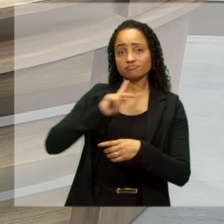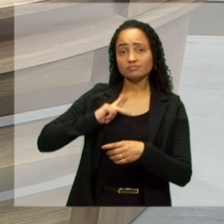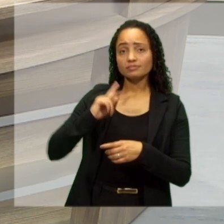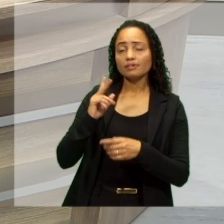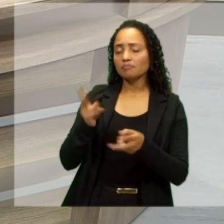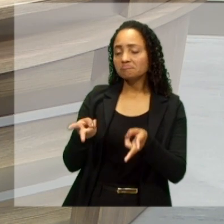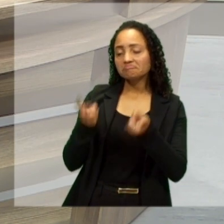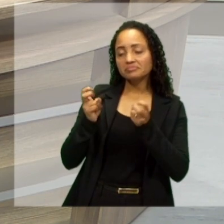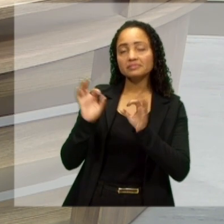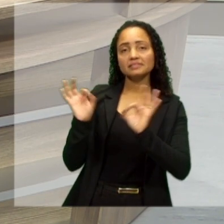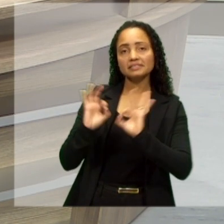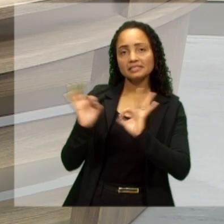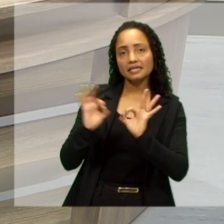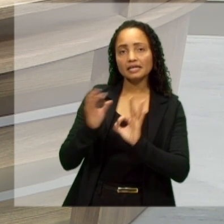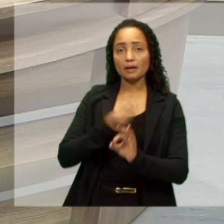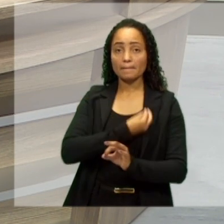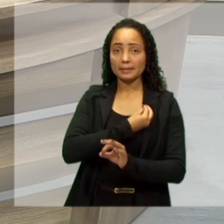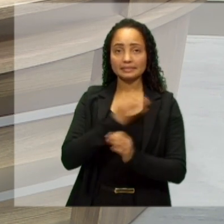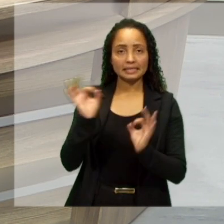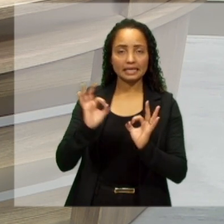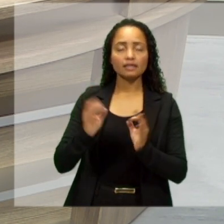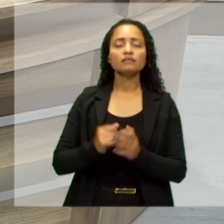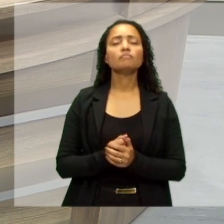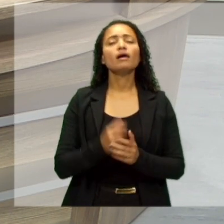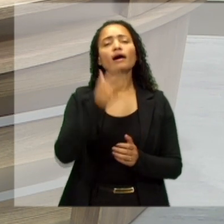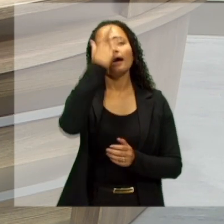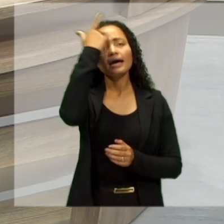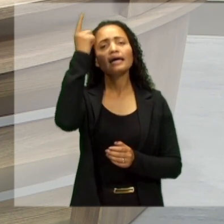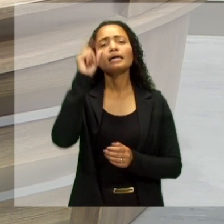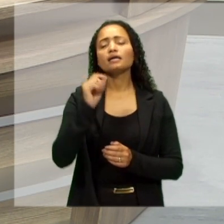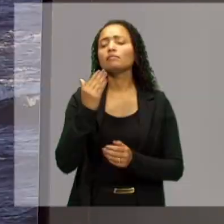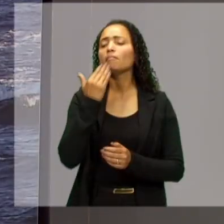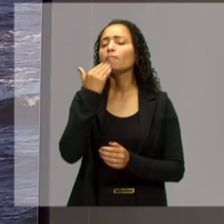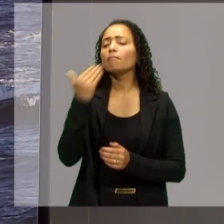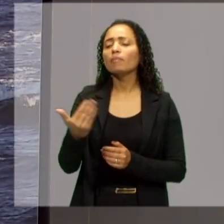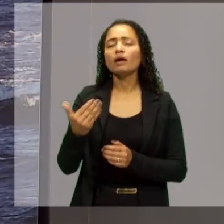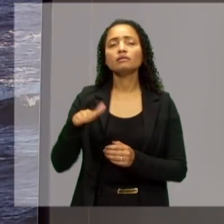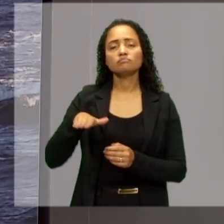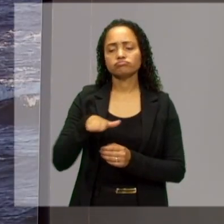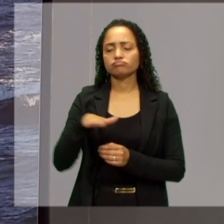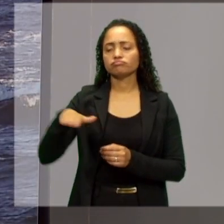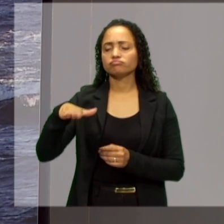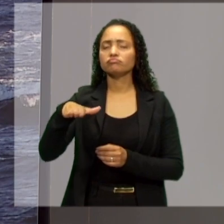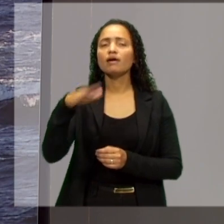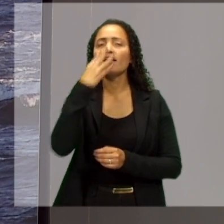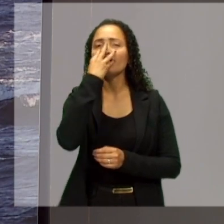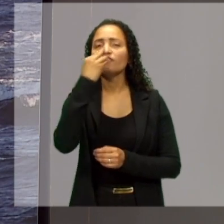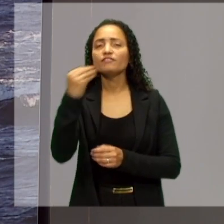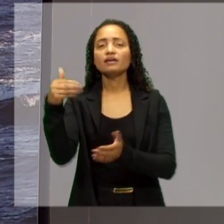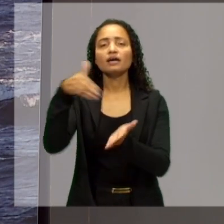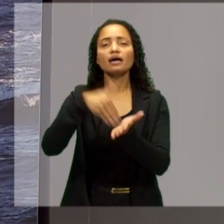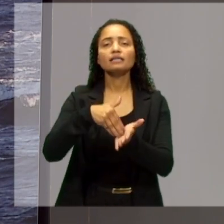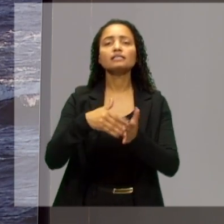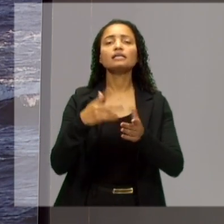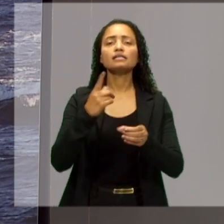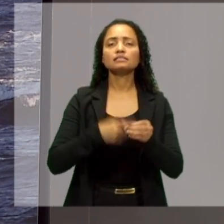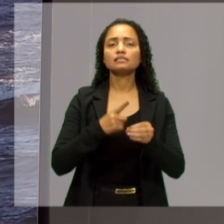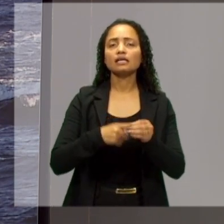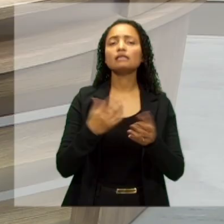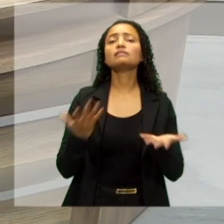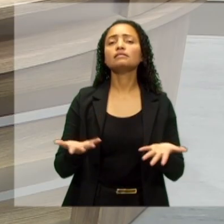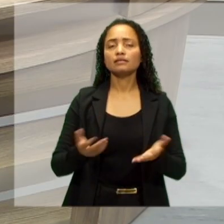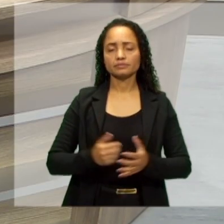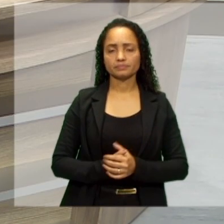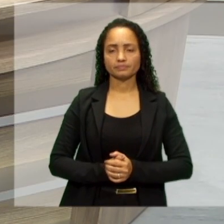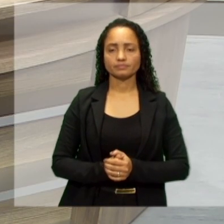não estar atendendo naquele momento. Quem reivindica a ida dessa van até a cidade? É o juiz da comarca? Como é que é?